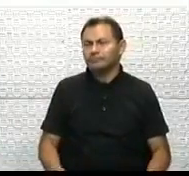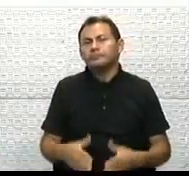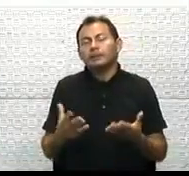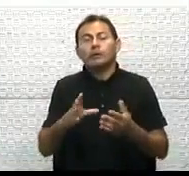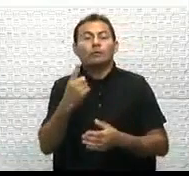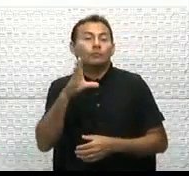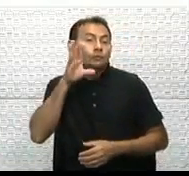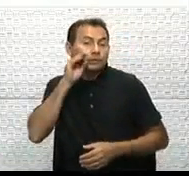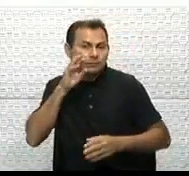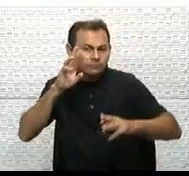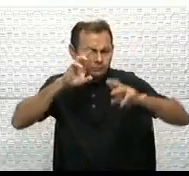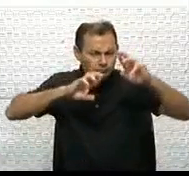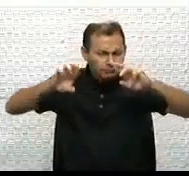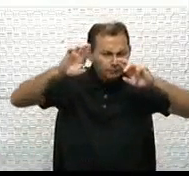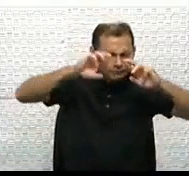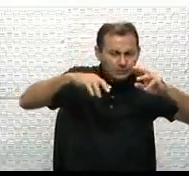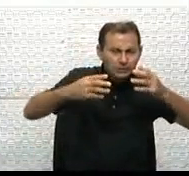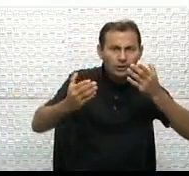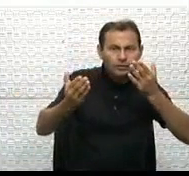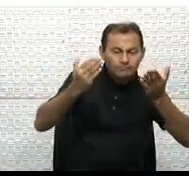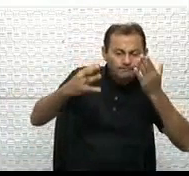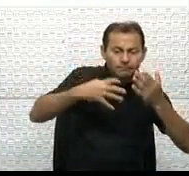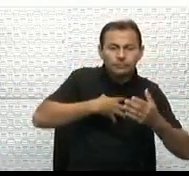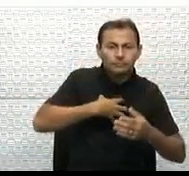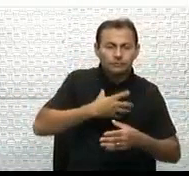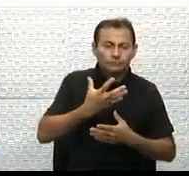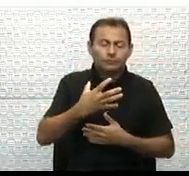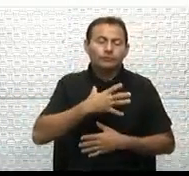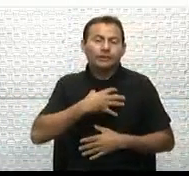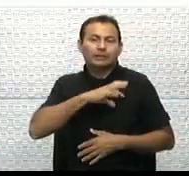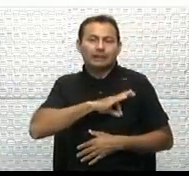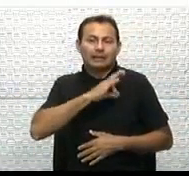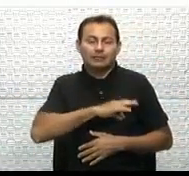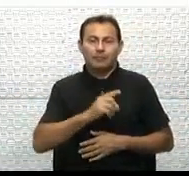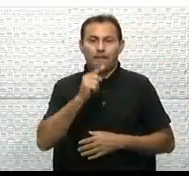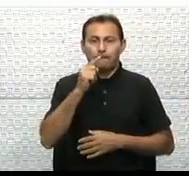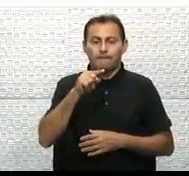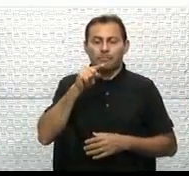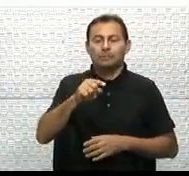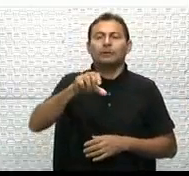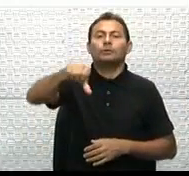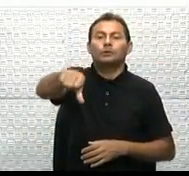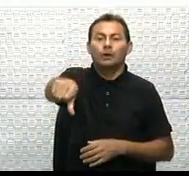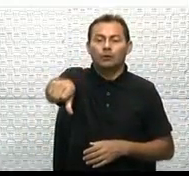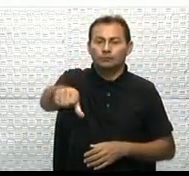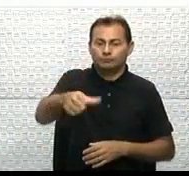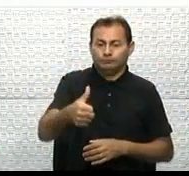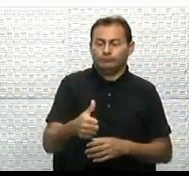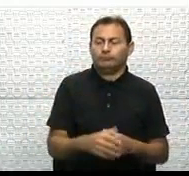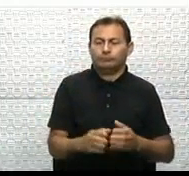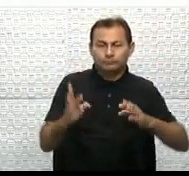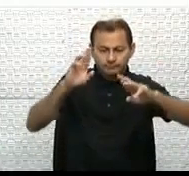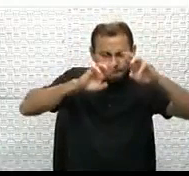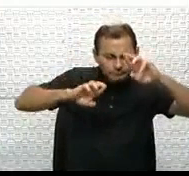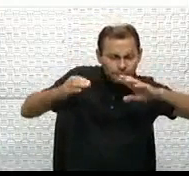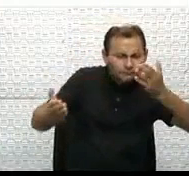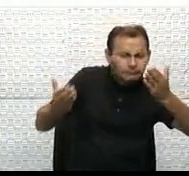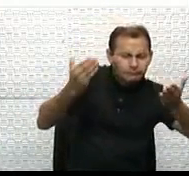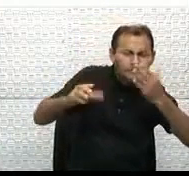Um funcionário que avalie sua satisfação em relação à remuneração com pontuação 9. Avaliará com